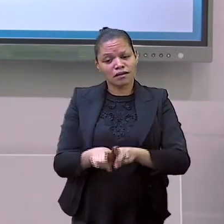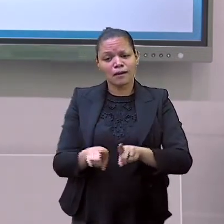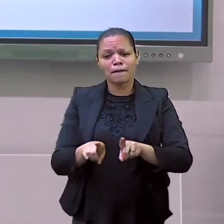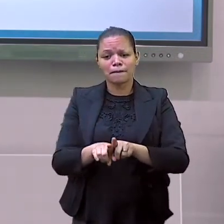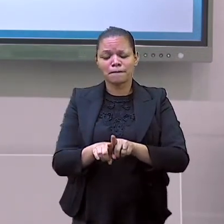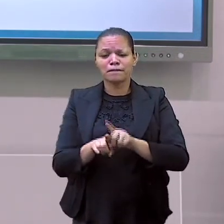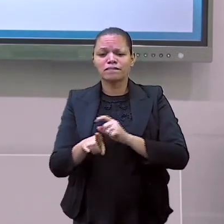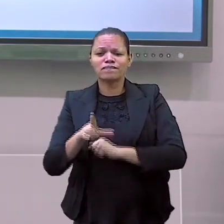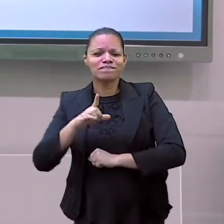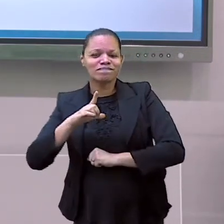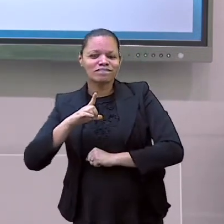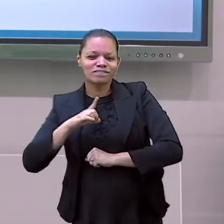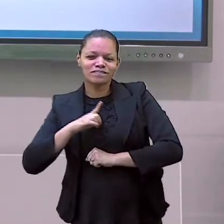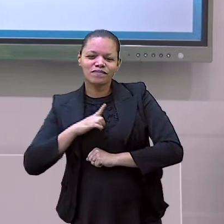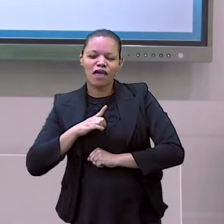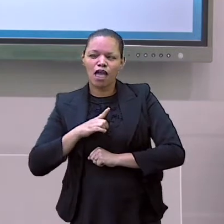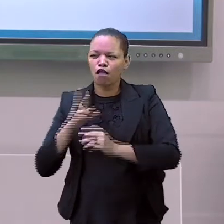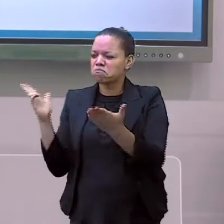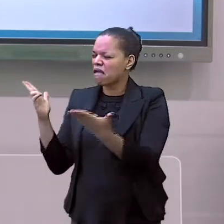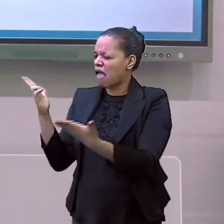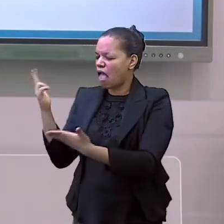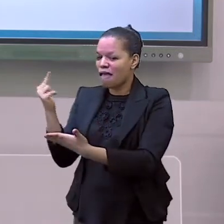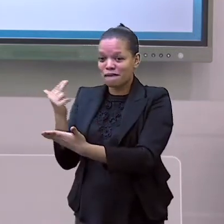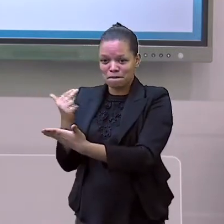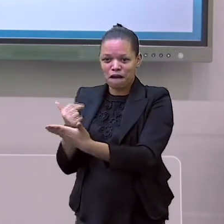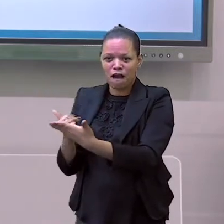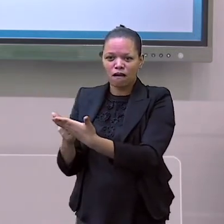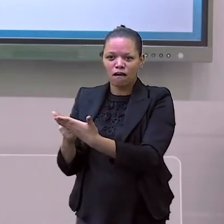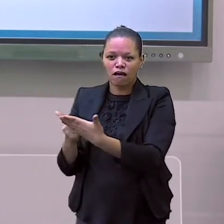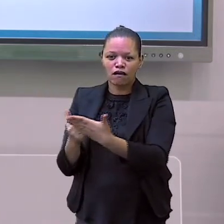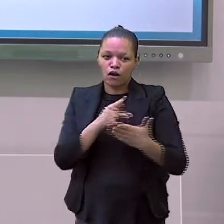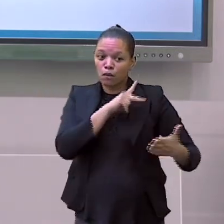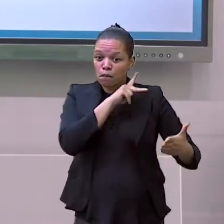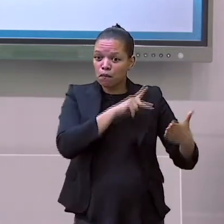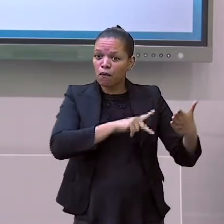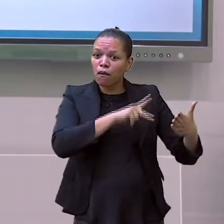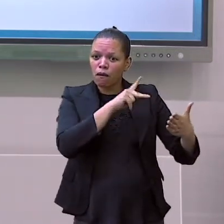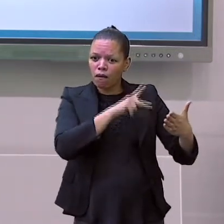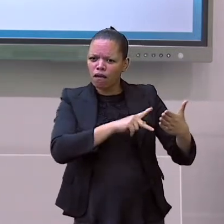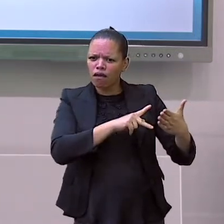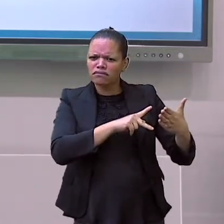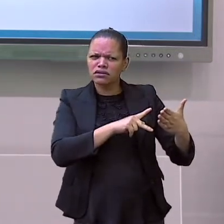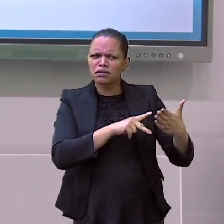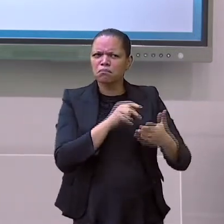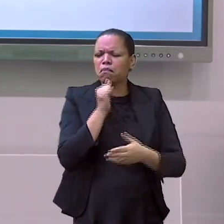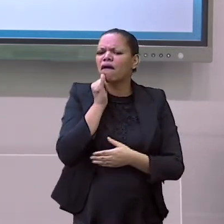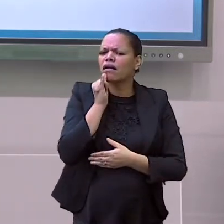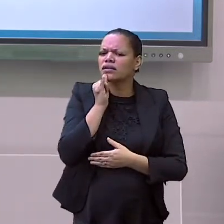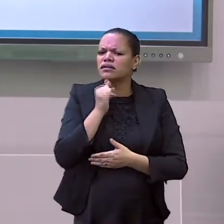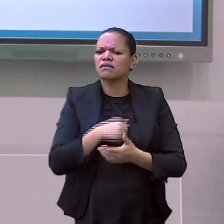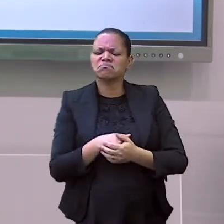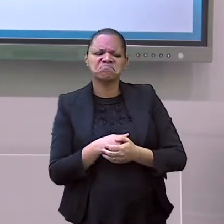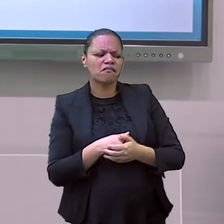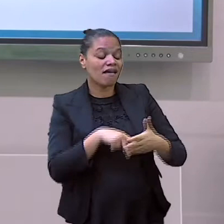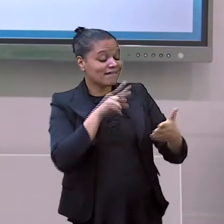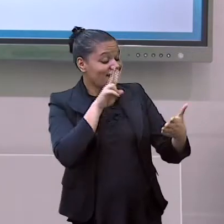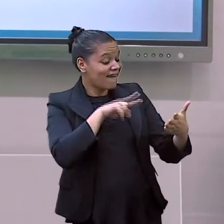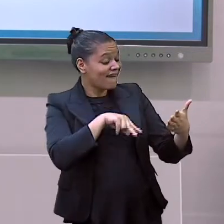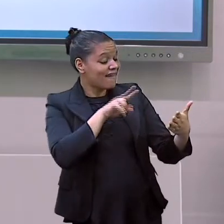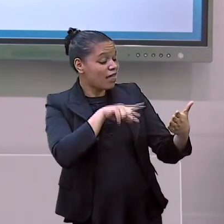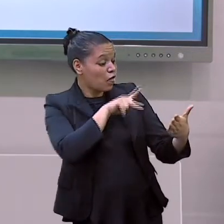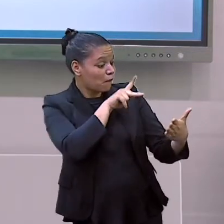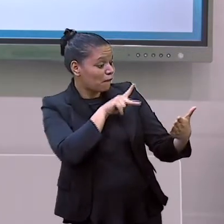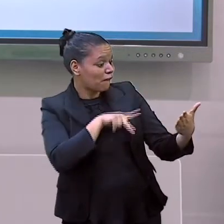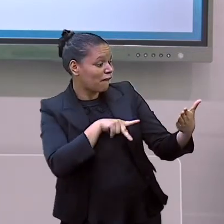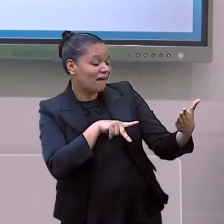a imagem poética. No momento que nós estamos fazendo uma leitura de um poema, a gente começa